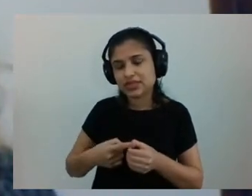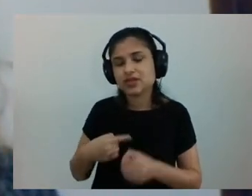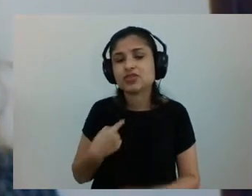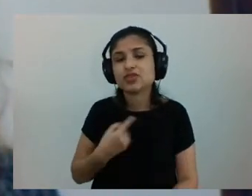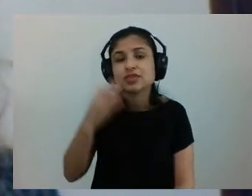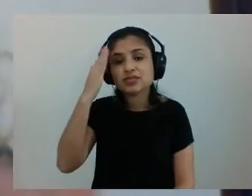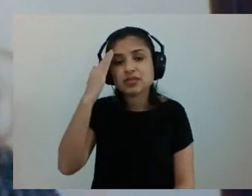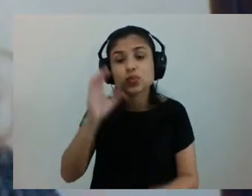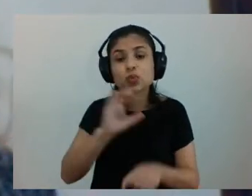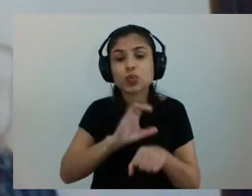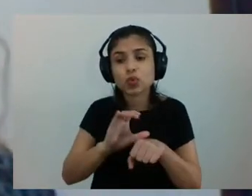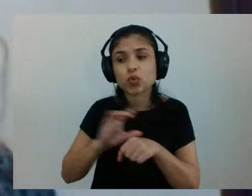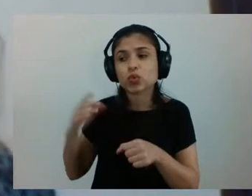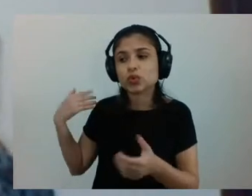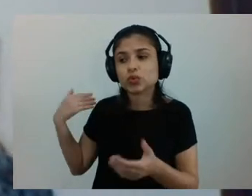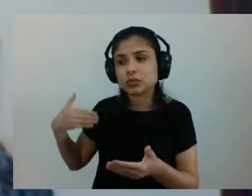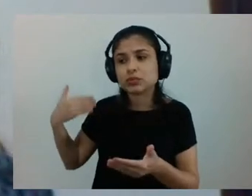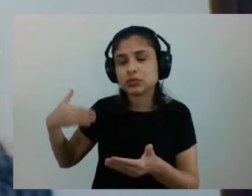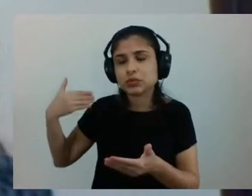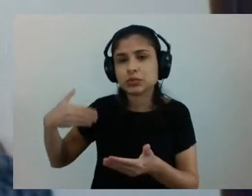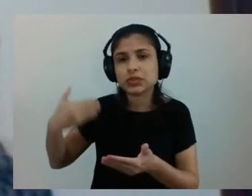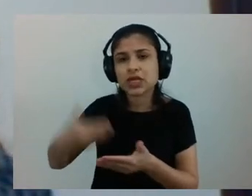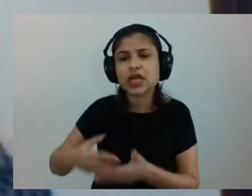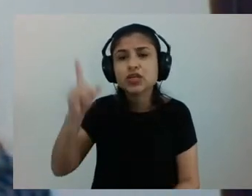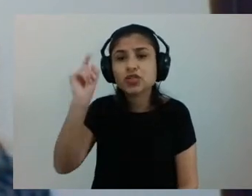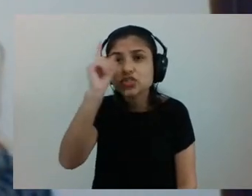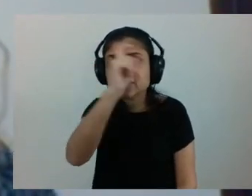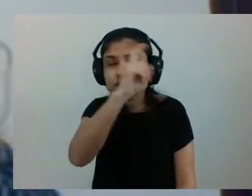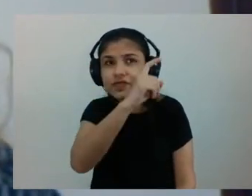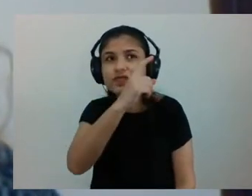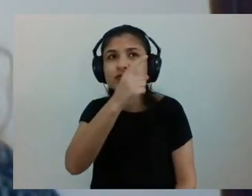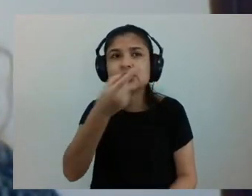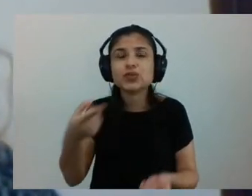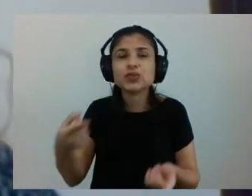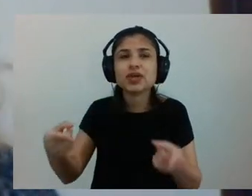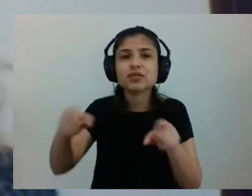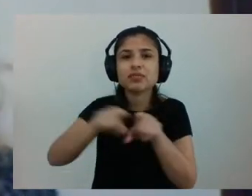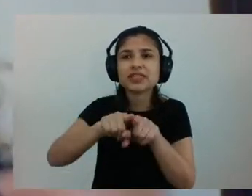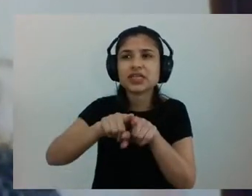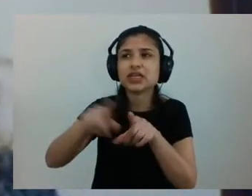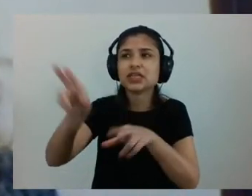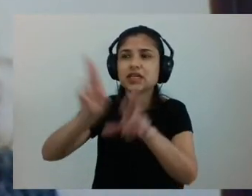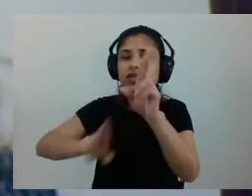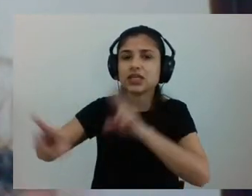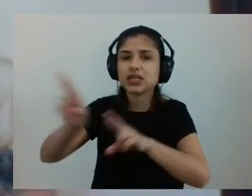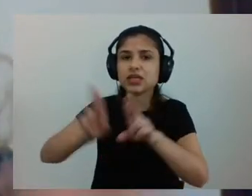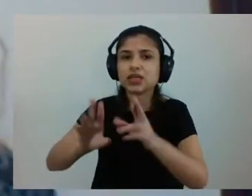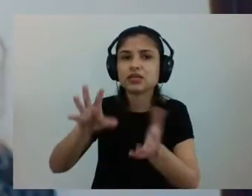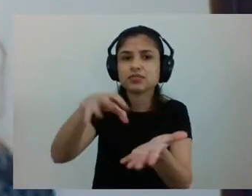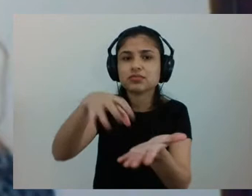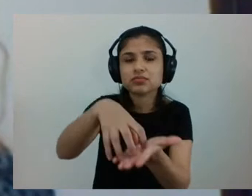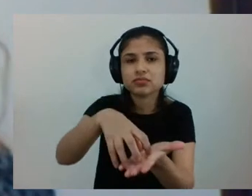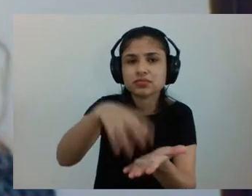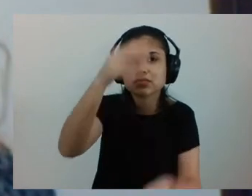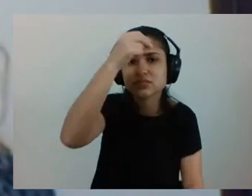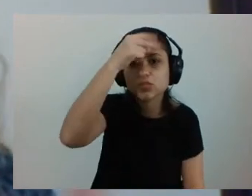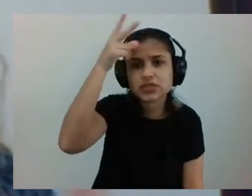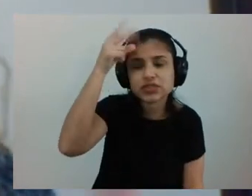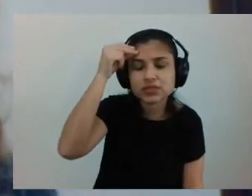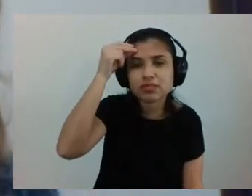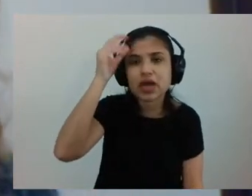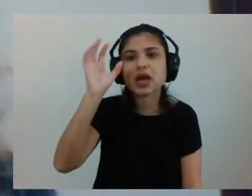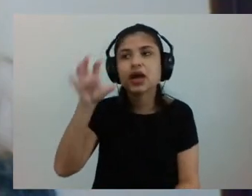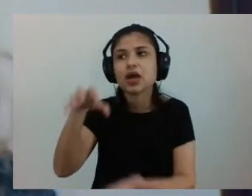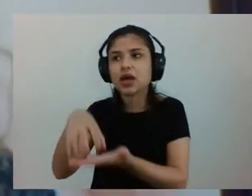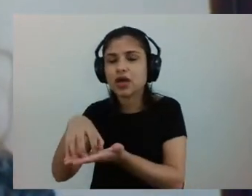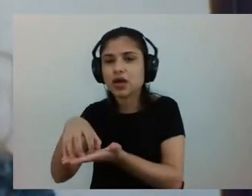ao longo do tempo, muitas dificuldades em estabelecer relacionamentos com as entidades, sejam municipais, né, com unidade de